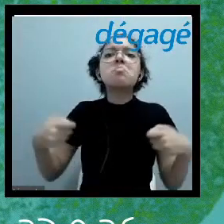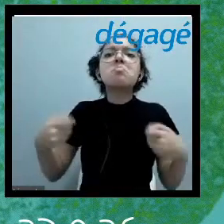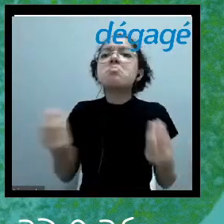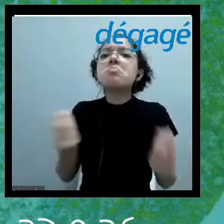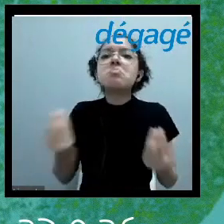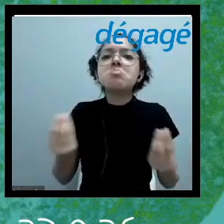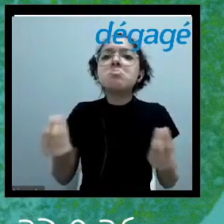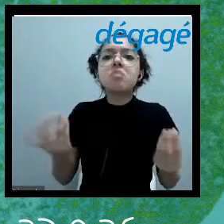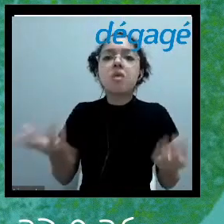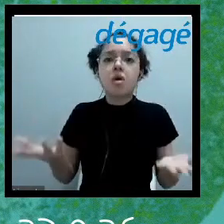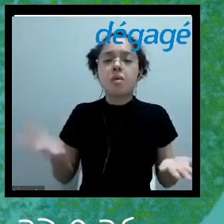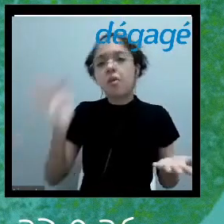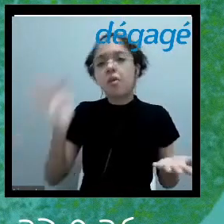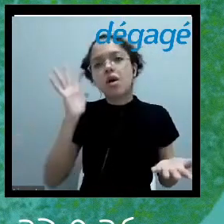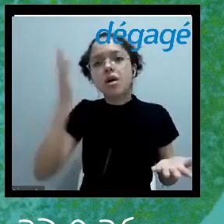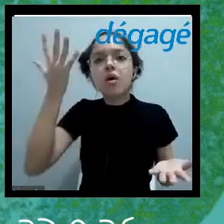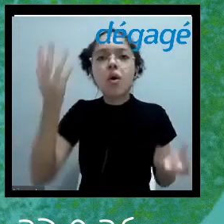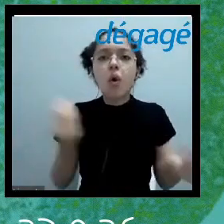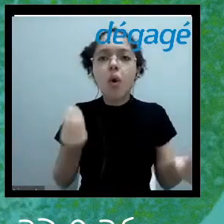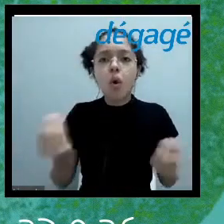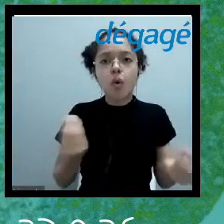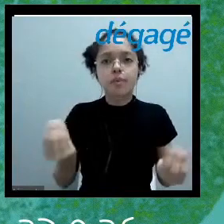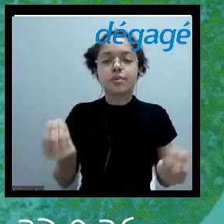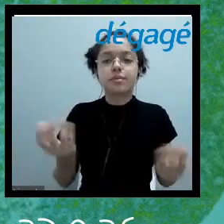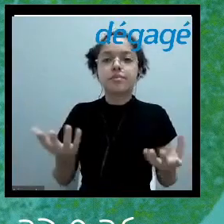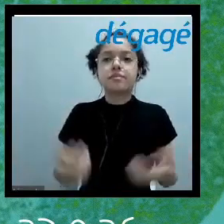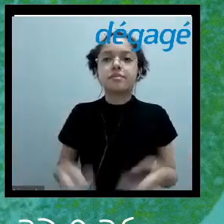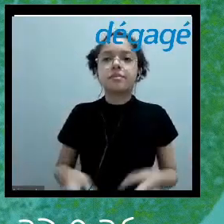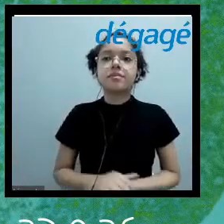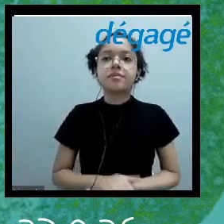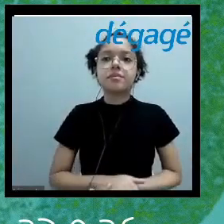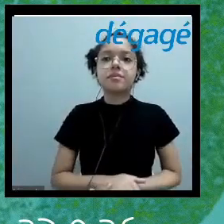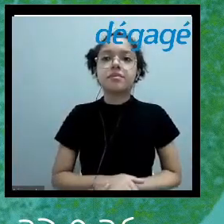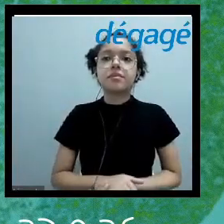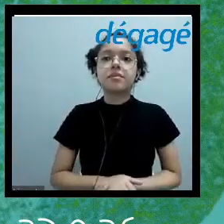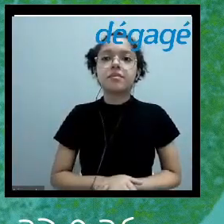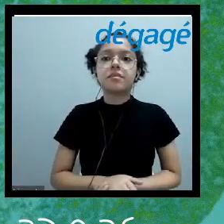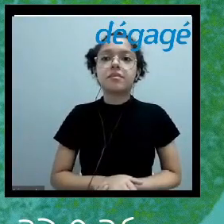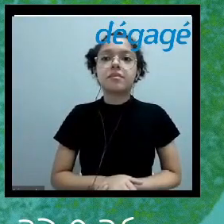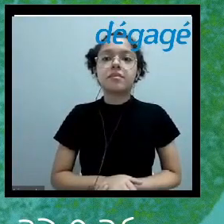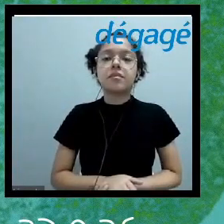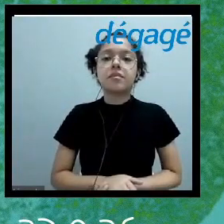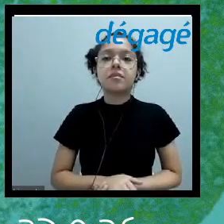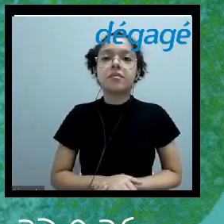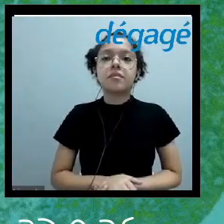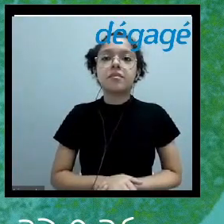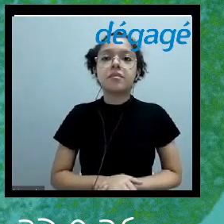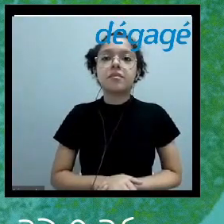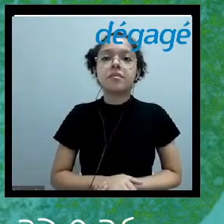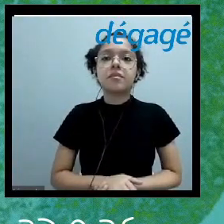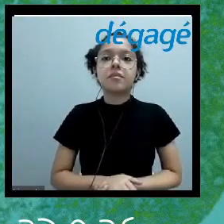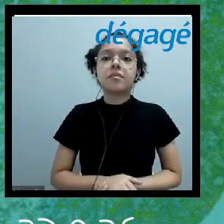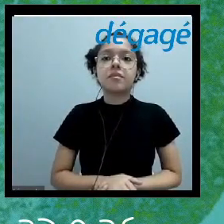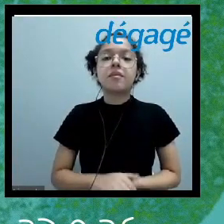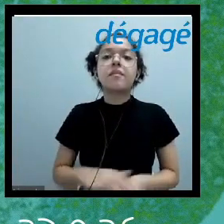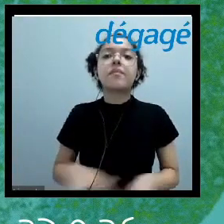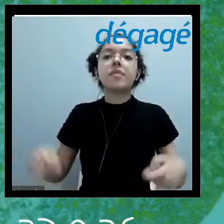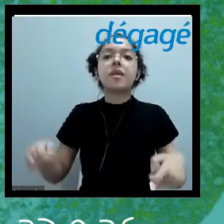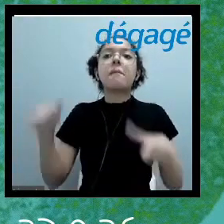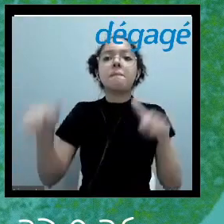Isso é necessário, aquilo, como se fosse no sentido de que há de haver uma mudança estrutural mesmo para que